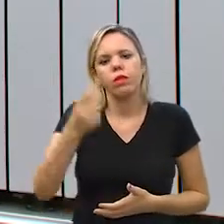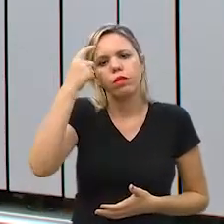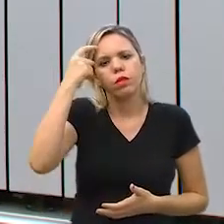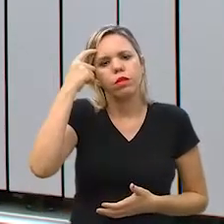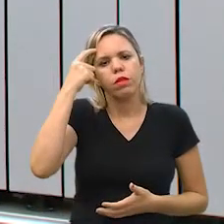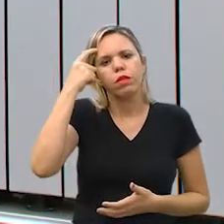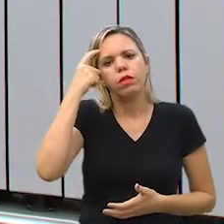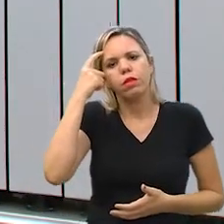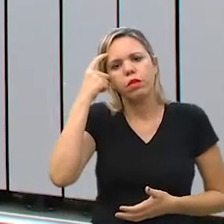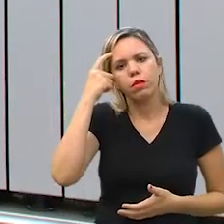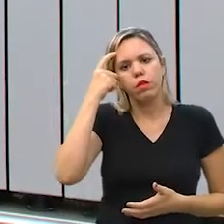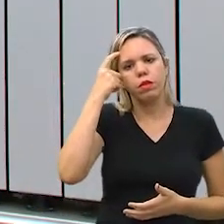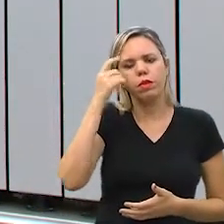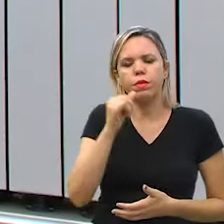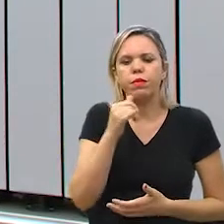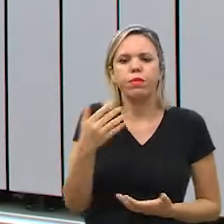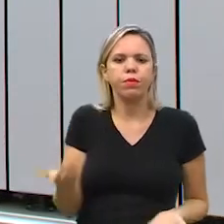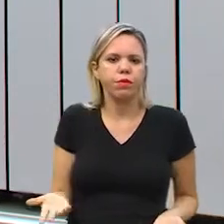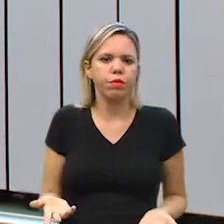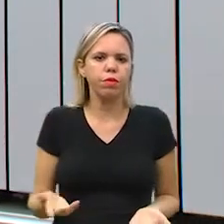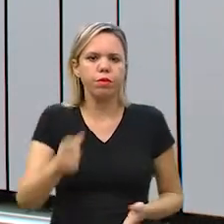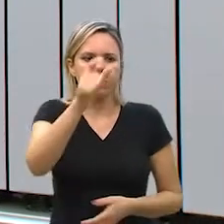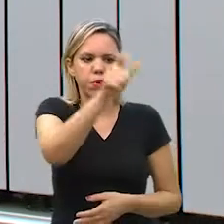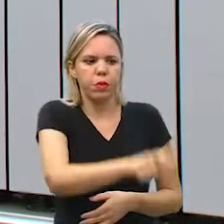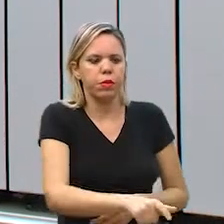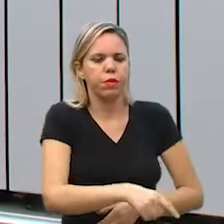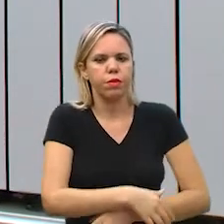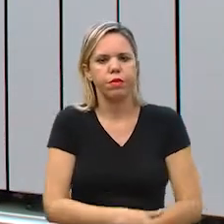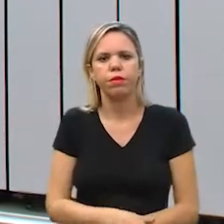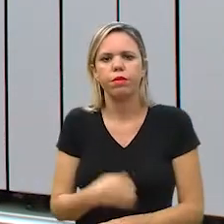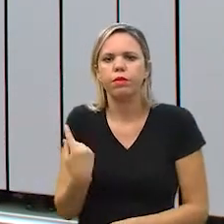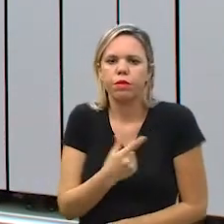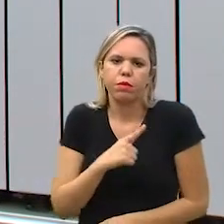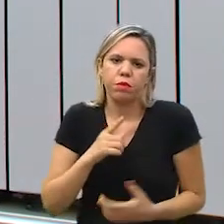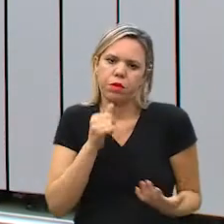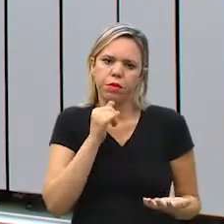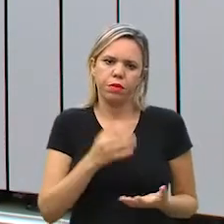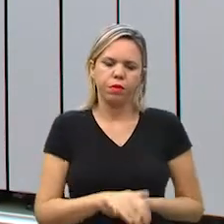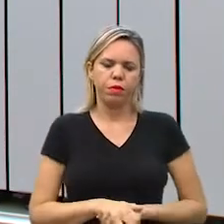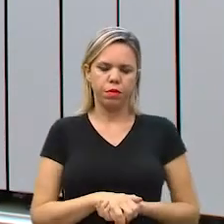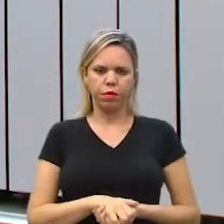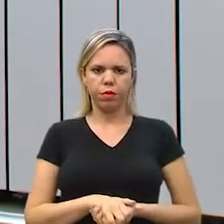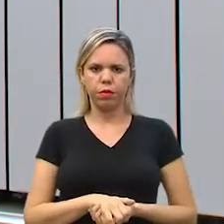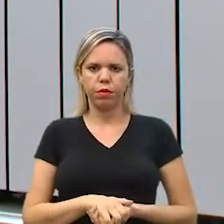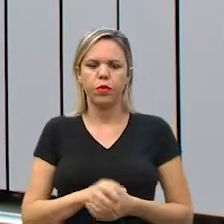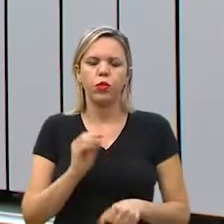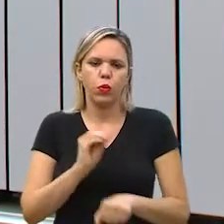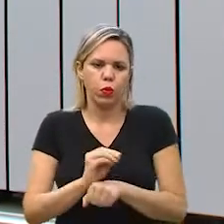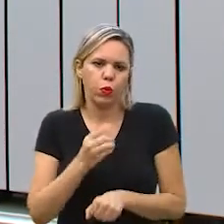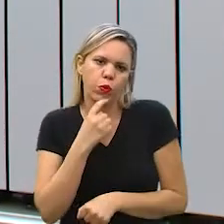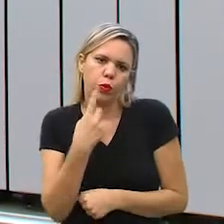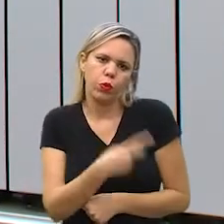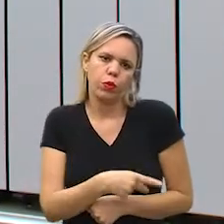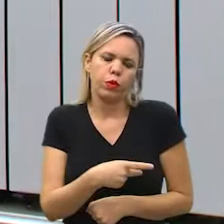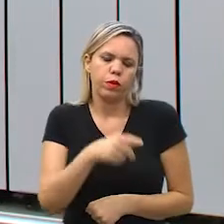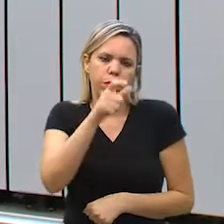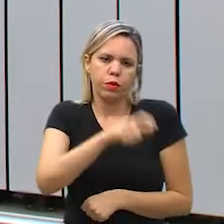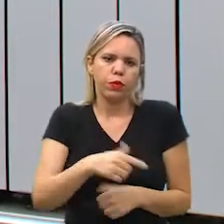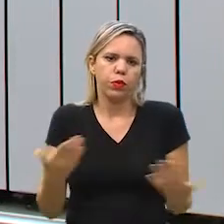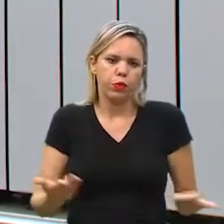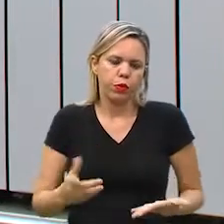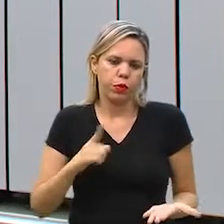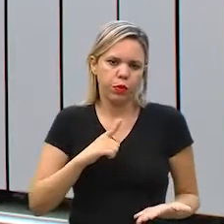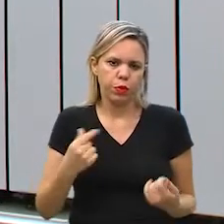pensando, né, na situação daquela pessoa que nós temos que cuidar de Campinas, do campineiro que hoje